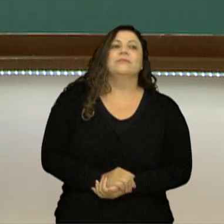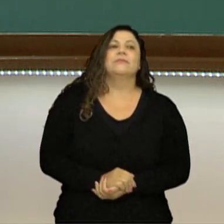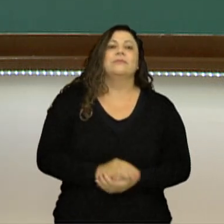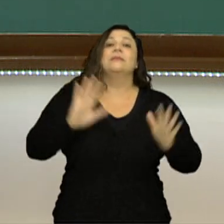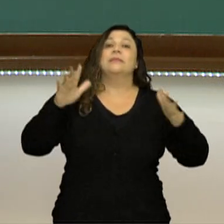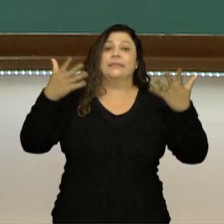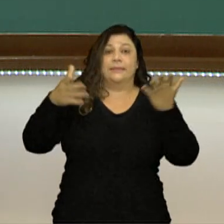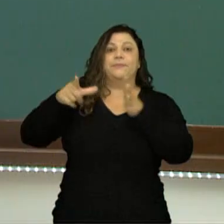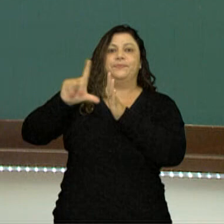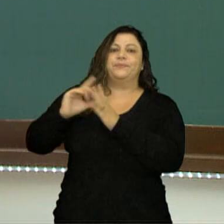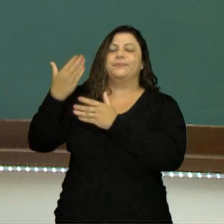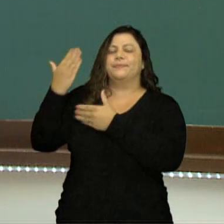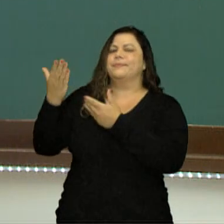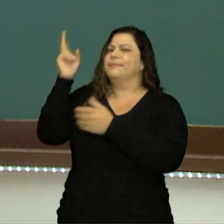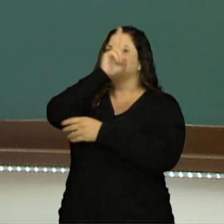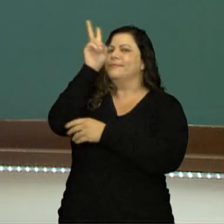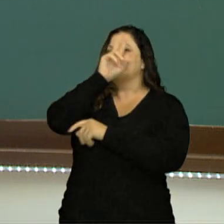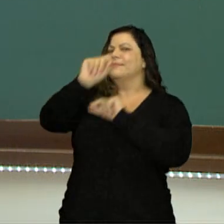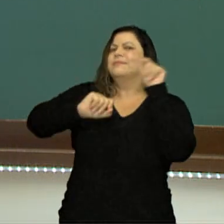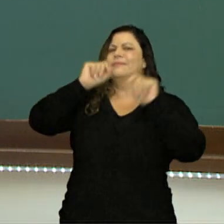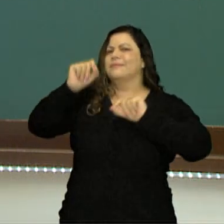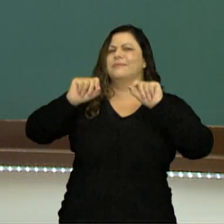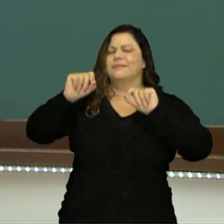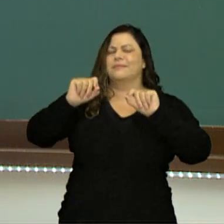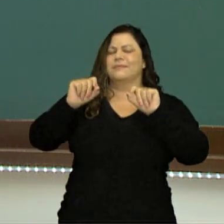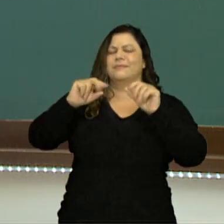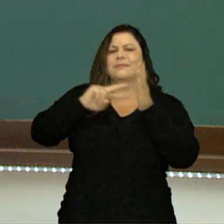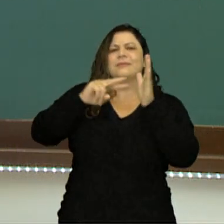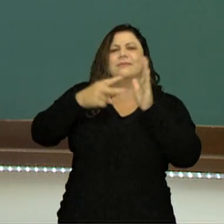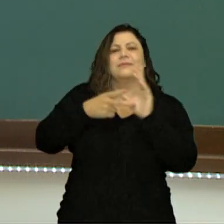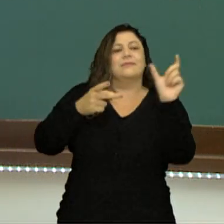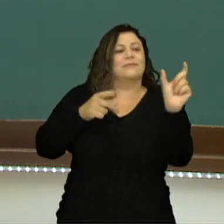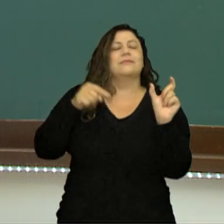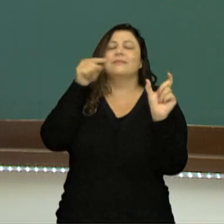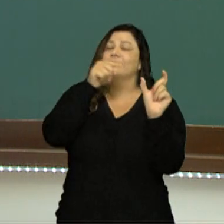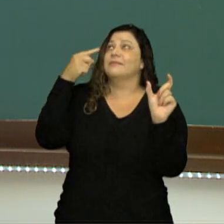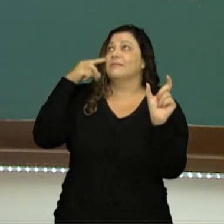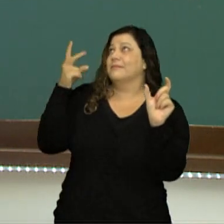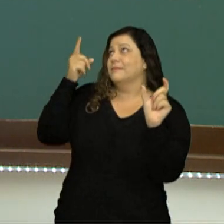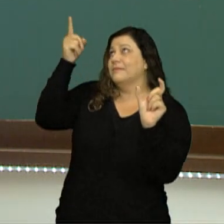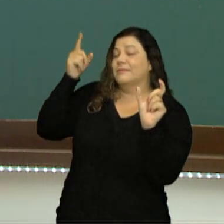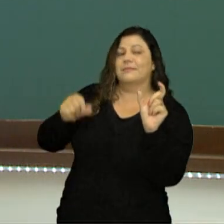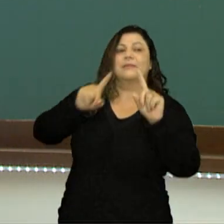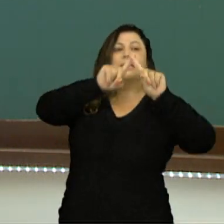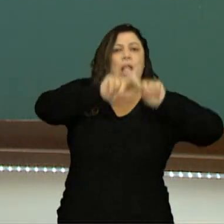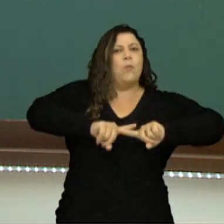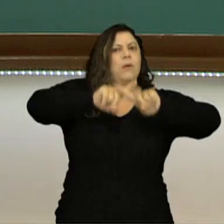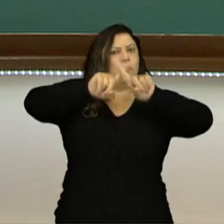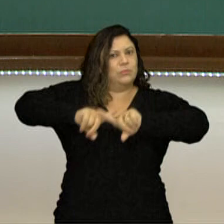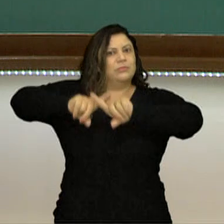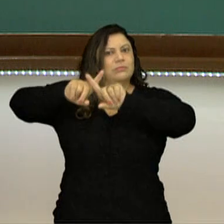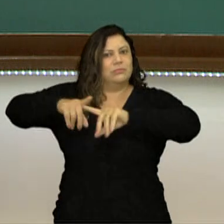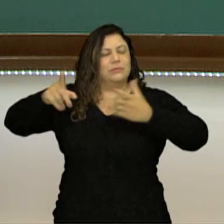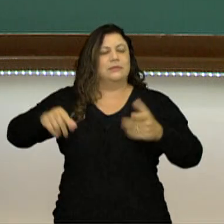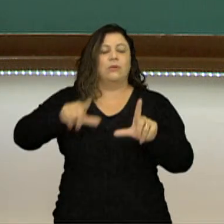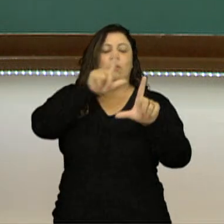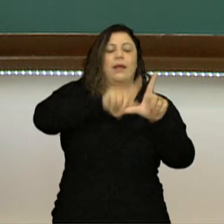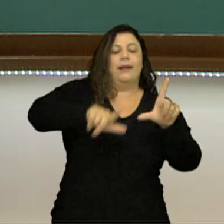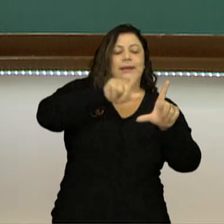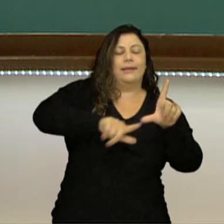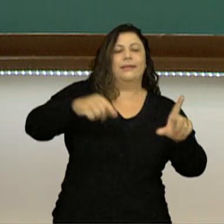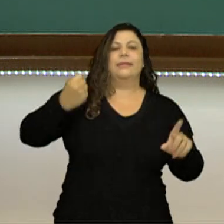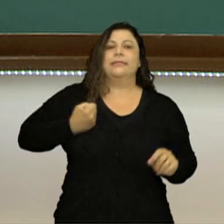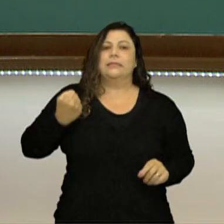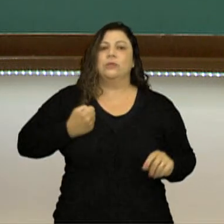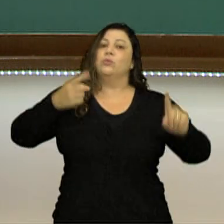Então, antes de mais nada, a gente precisa lembrar o que é monômio. E um monômio é o quê? É uma multiplicação entre letras e